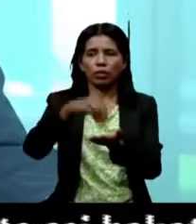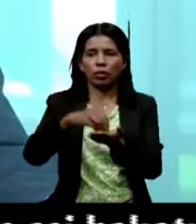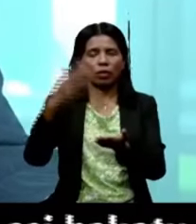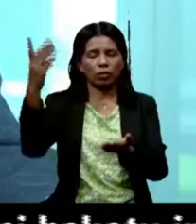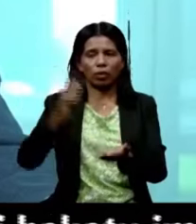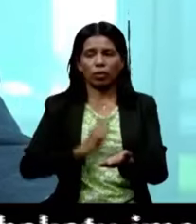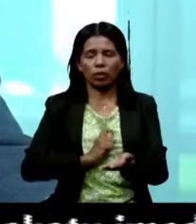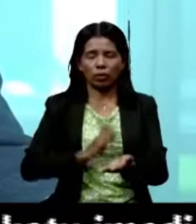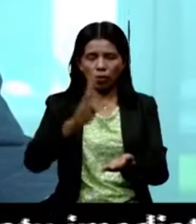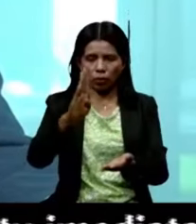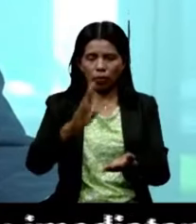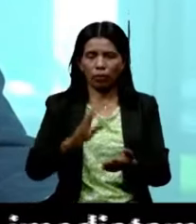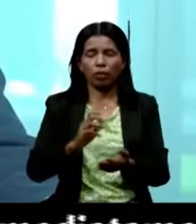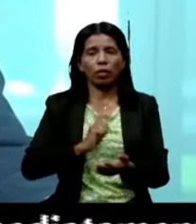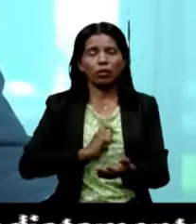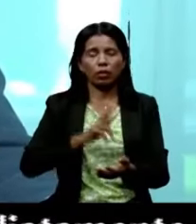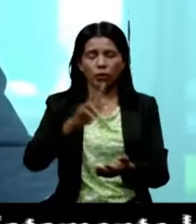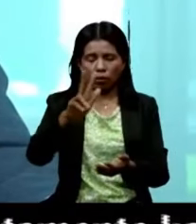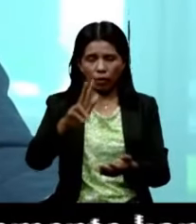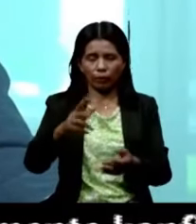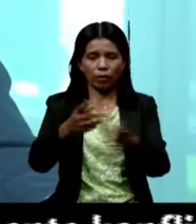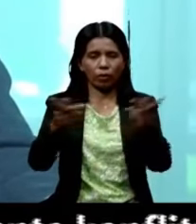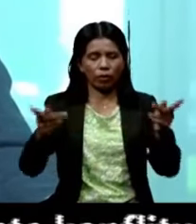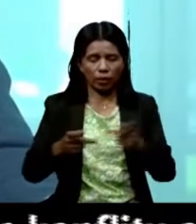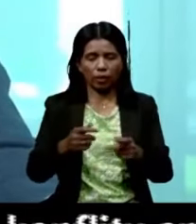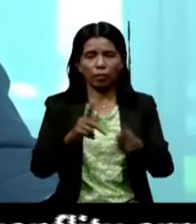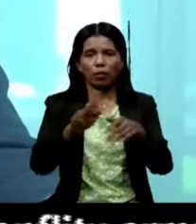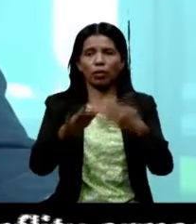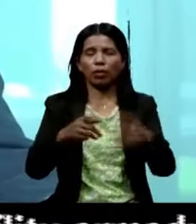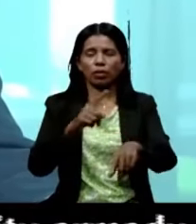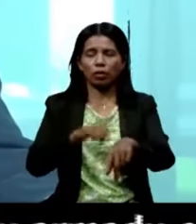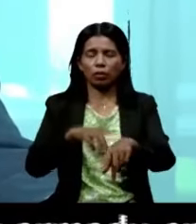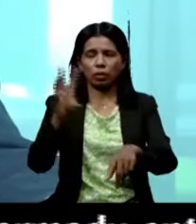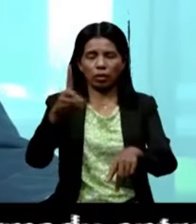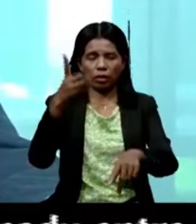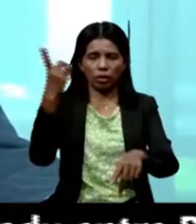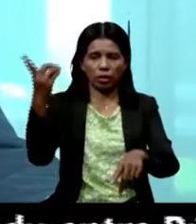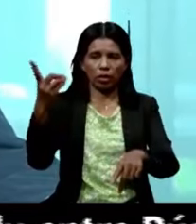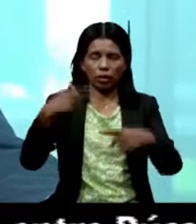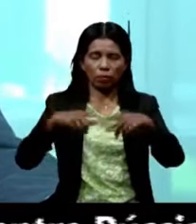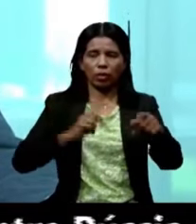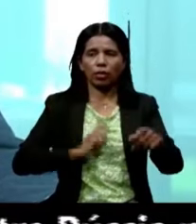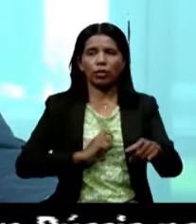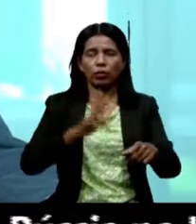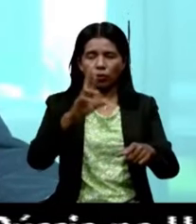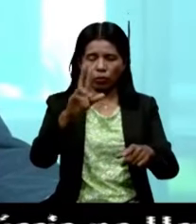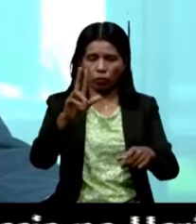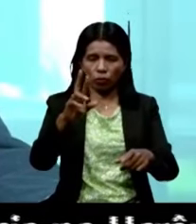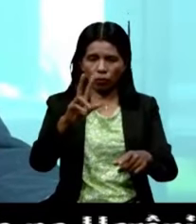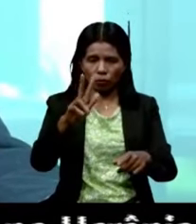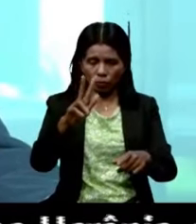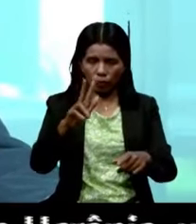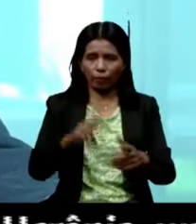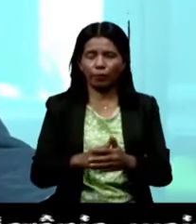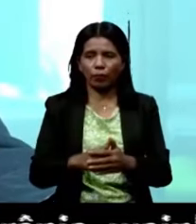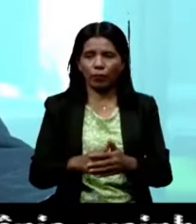Tastolo. Mobilização Sarani Sira, o Sir Direc Nefati. Tu kunenda der, mobiliza a nona va Tastolo.